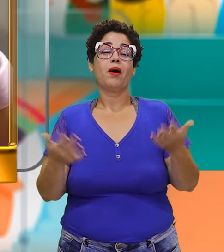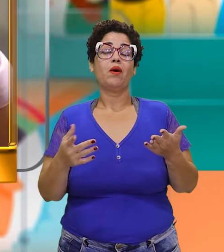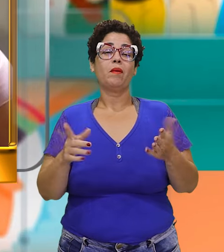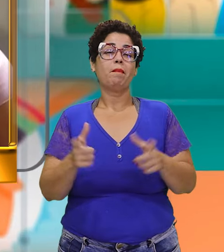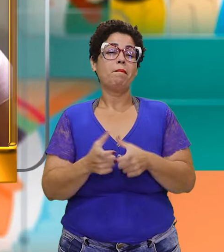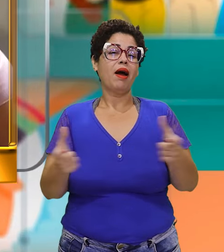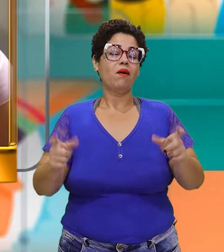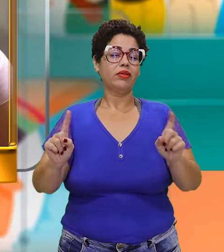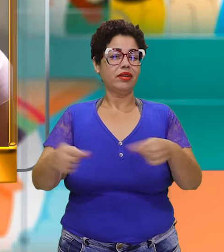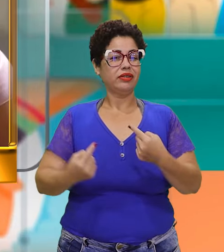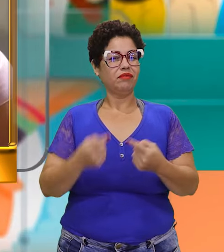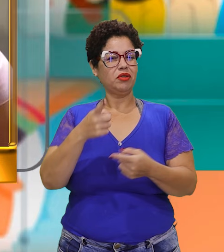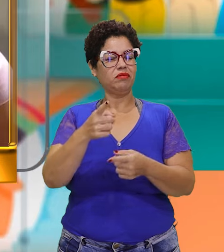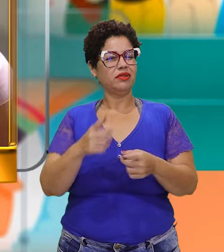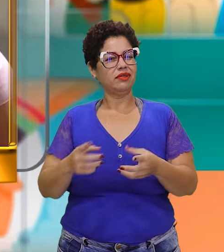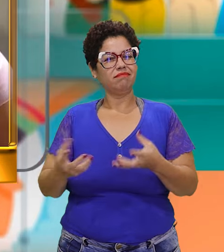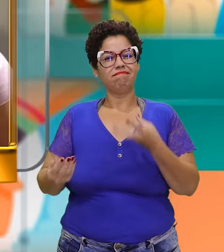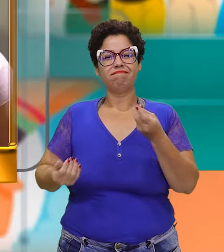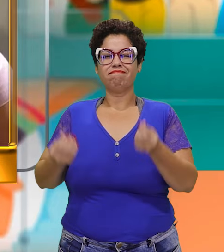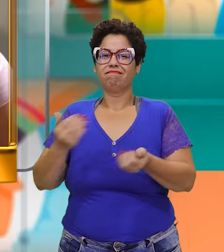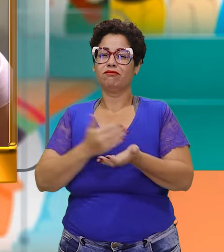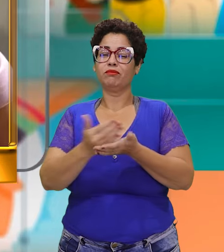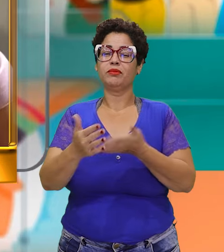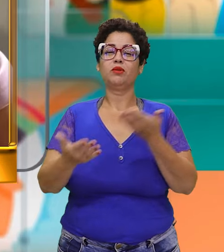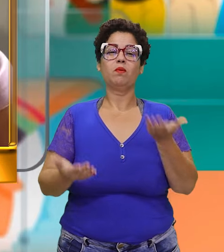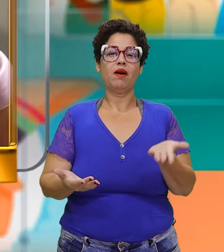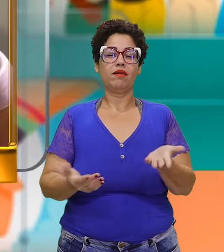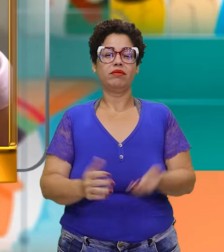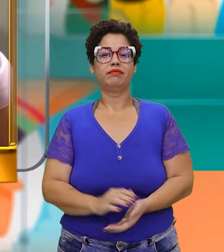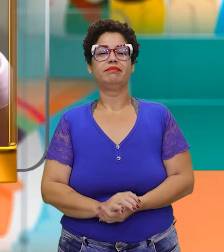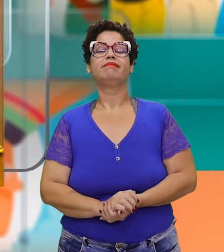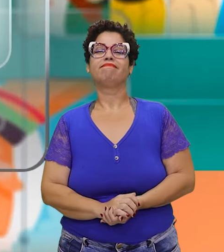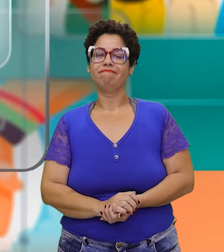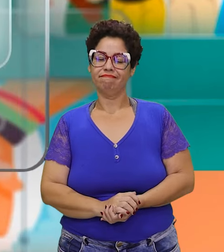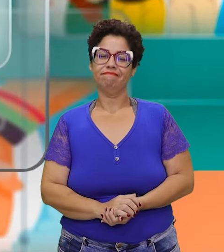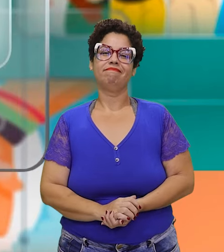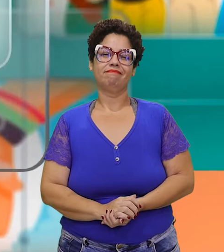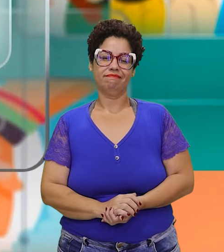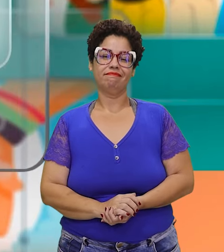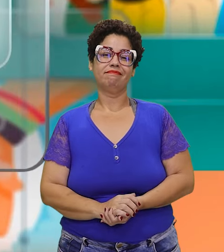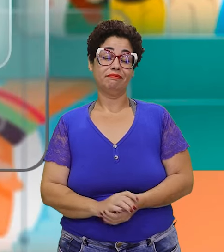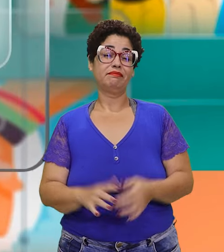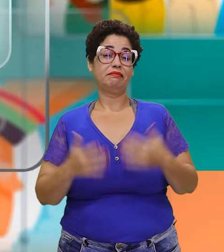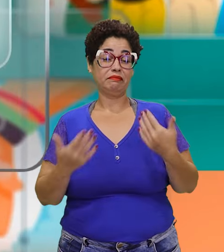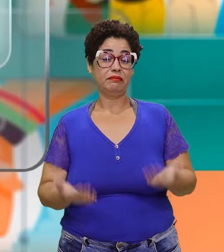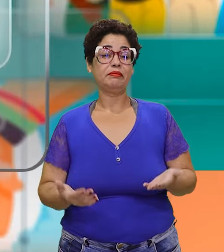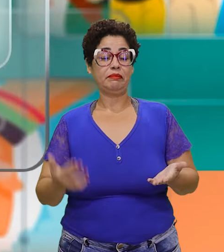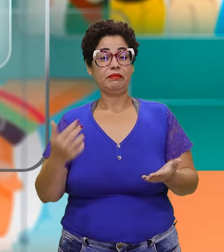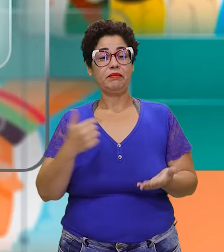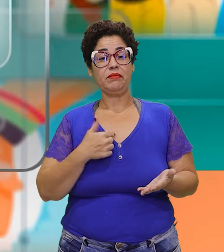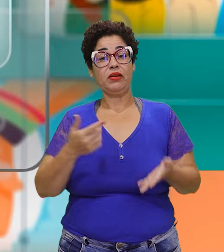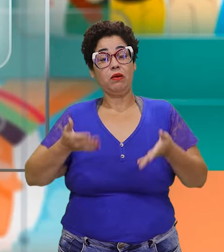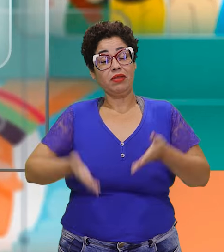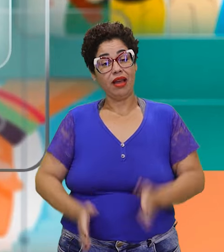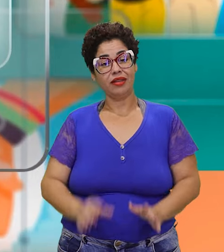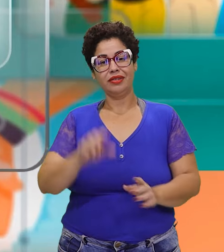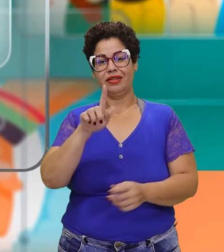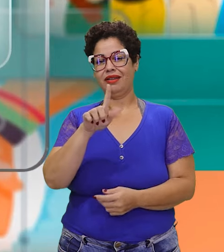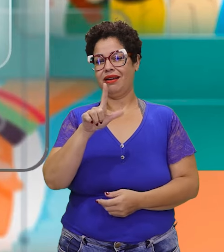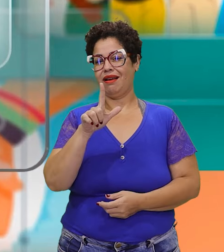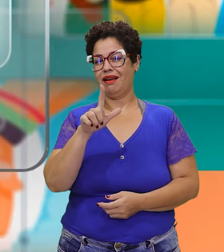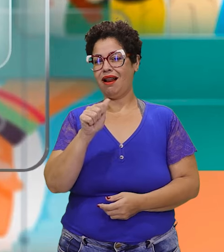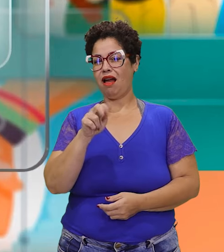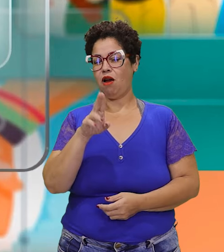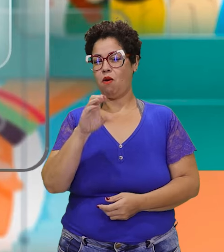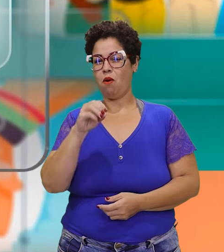quais foram os maiores desafios que você enfrentou inicialmente? Sim, então eu nasci com glaucoma,